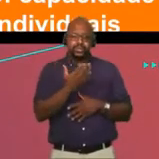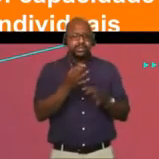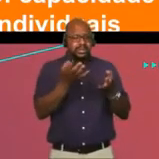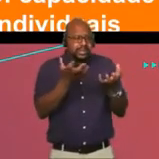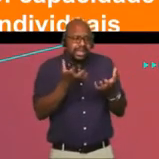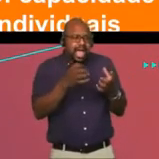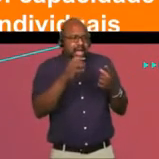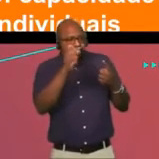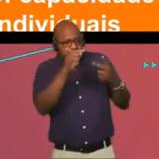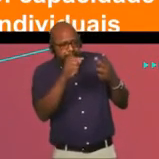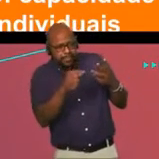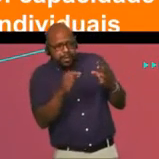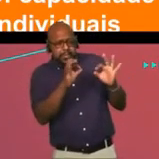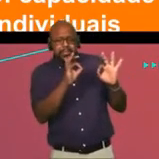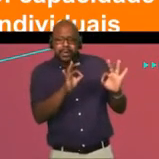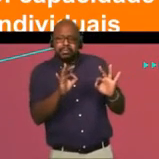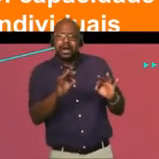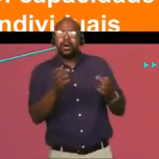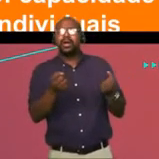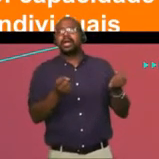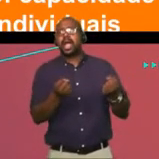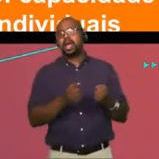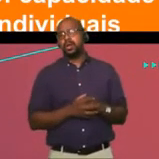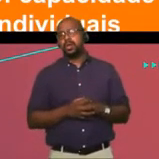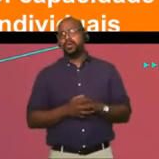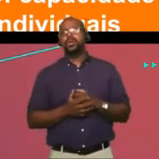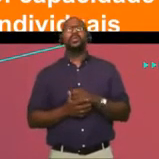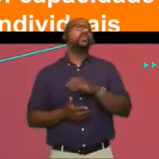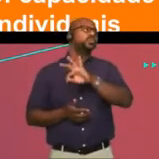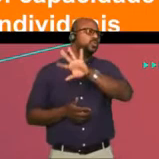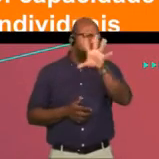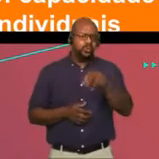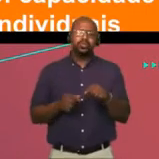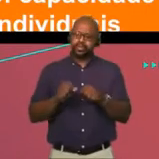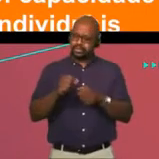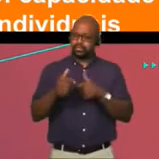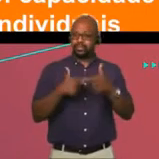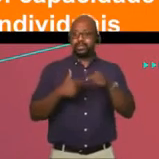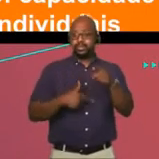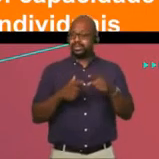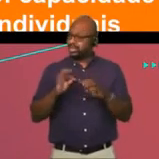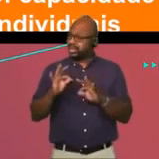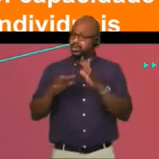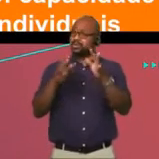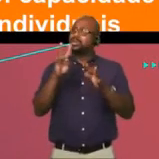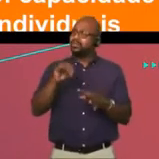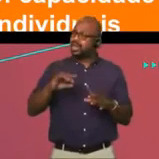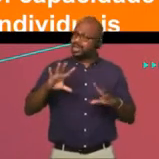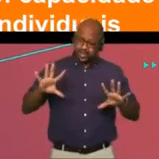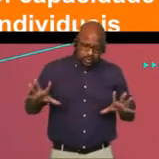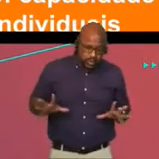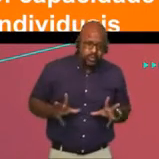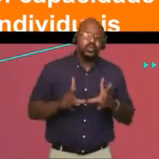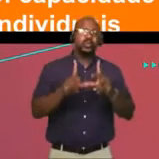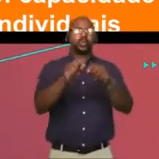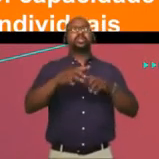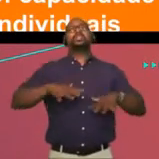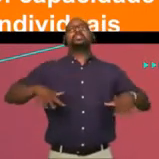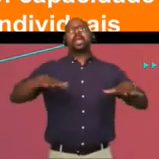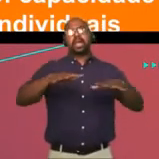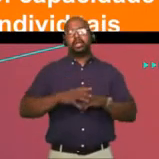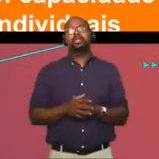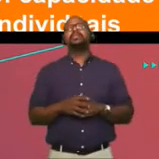que você quer que seu carro seja é colocado tudo vai ser feito assim então a tecnologia vai entrar em todos os campos